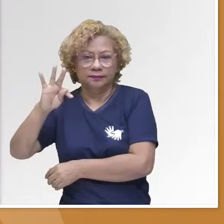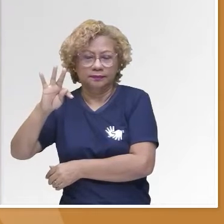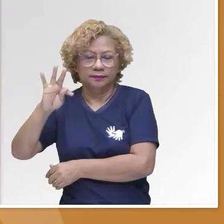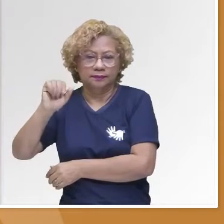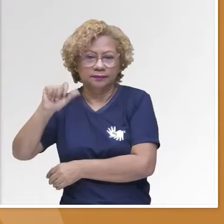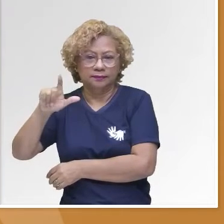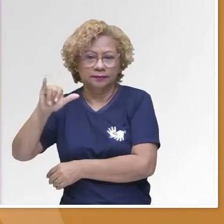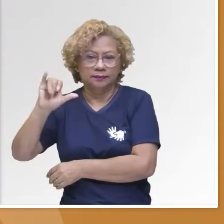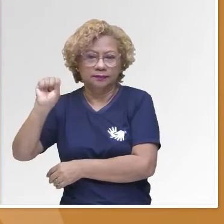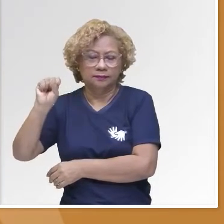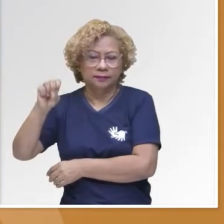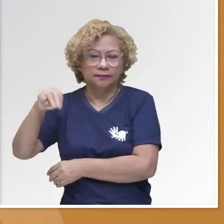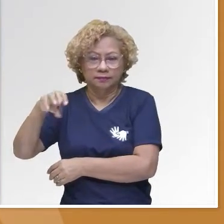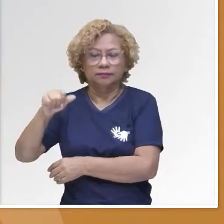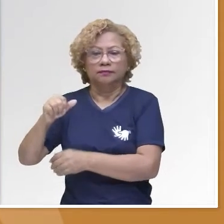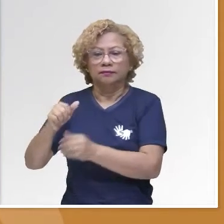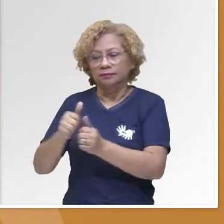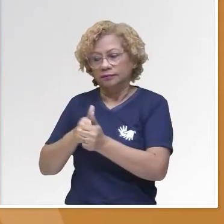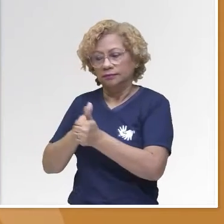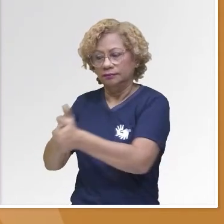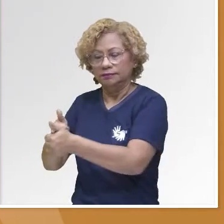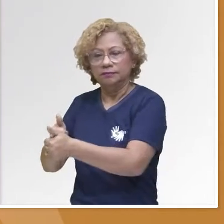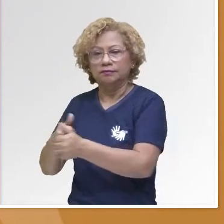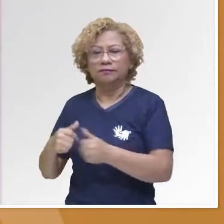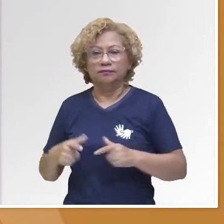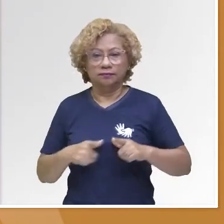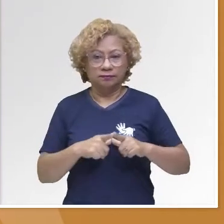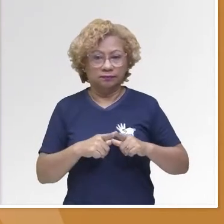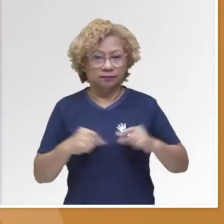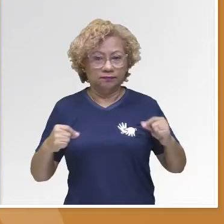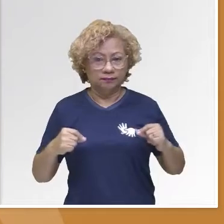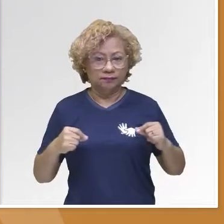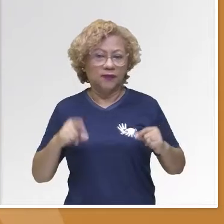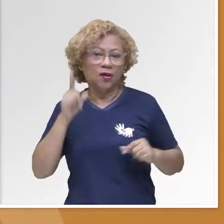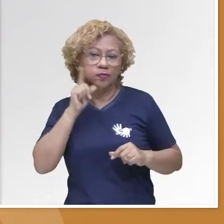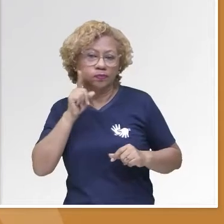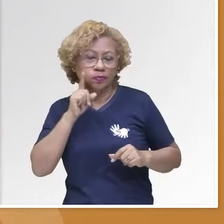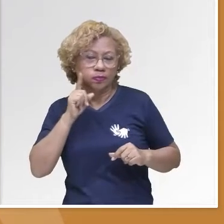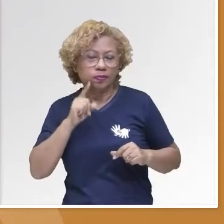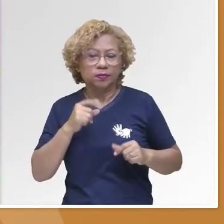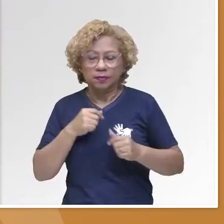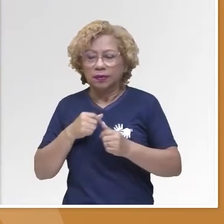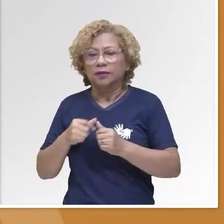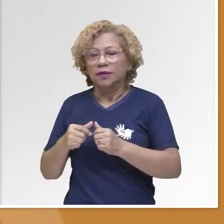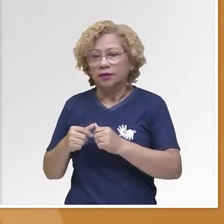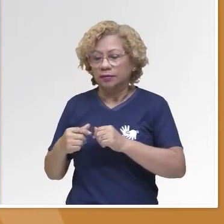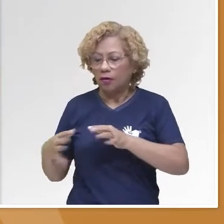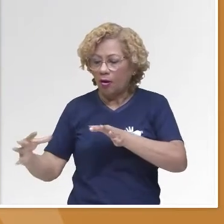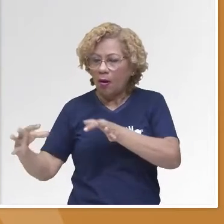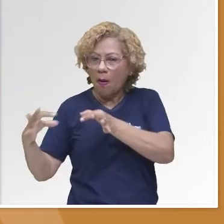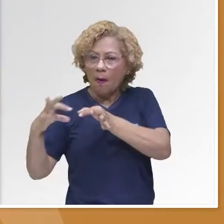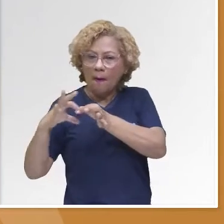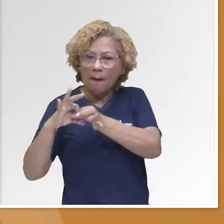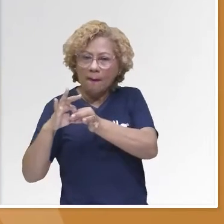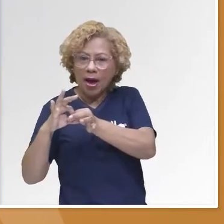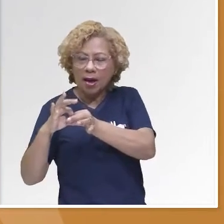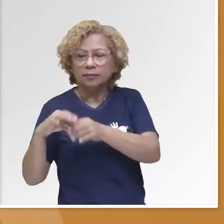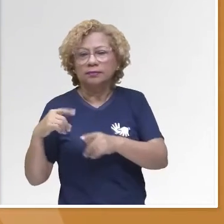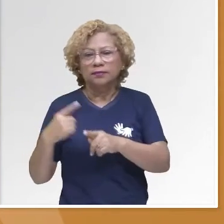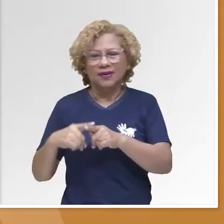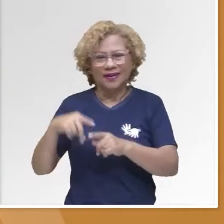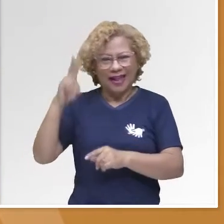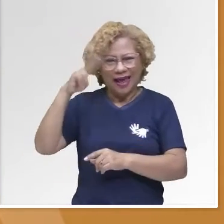o Japão, por exemplo. O Japão, gente, ele foi totalmente devastado com a Segunda Guerra Mundial,